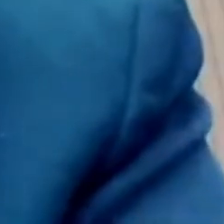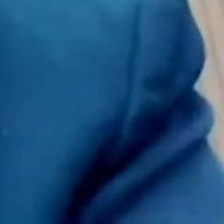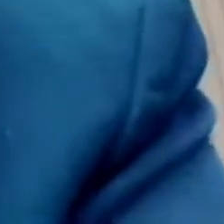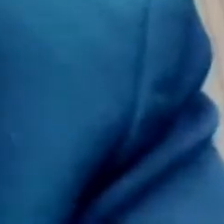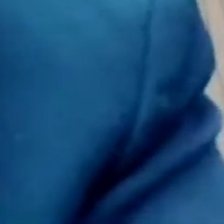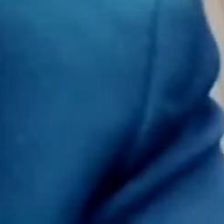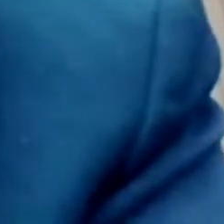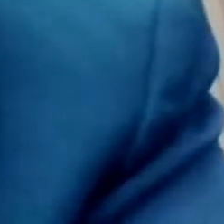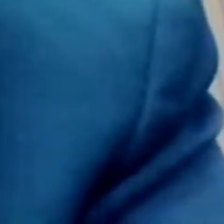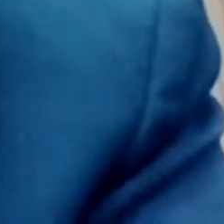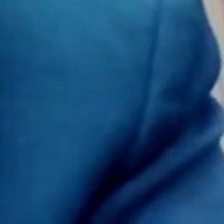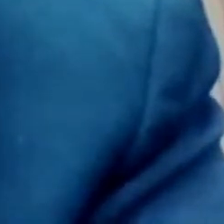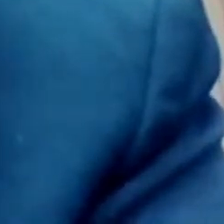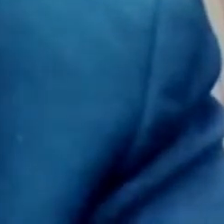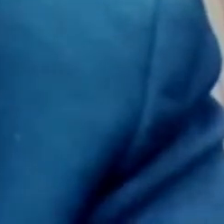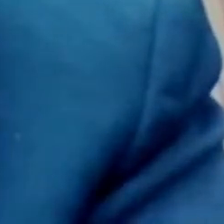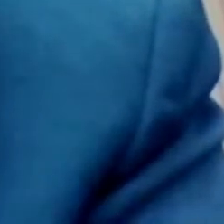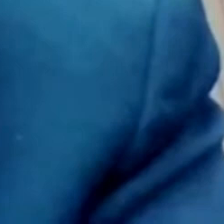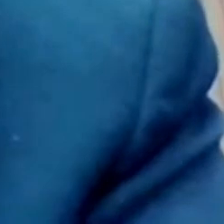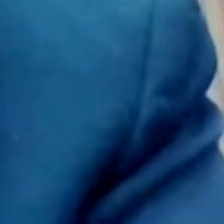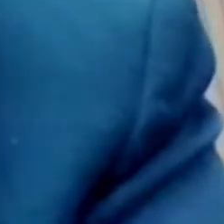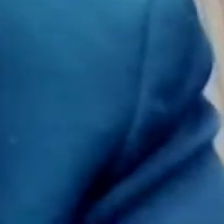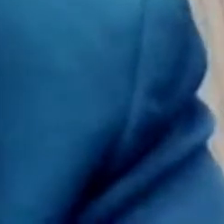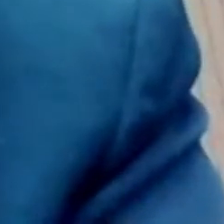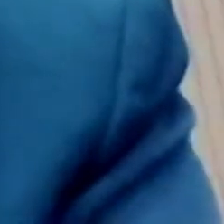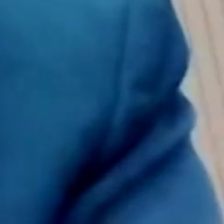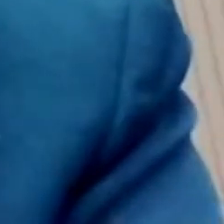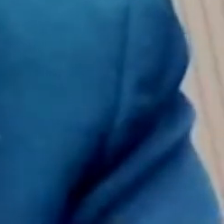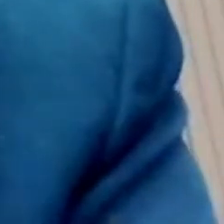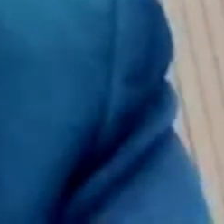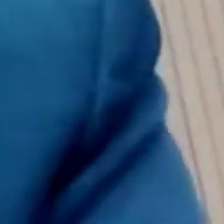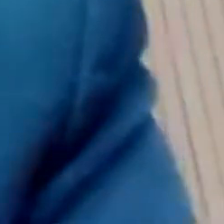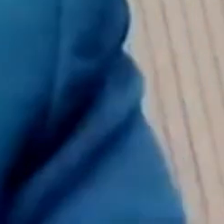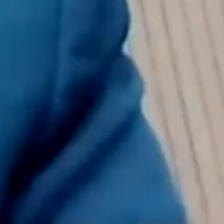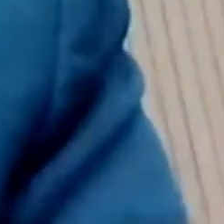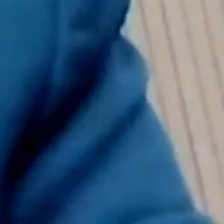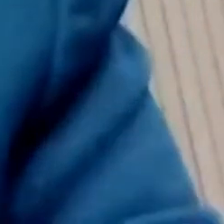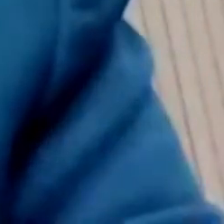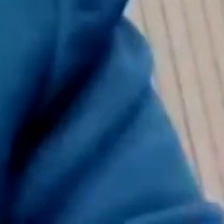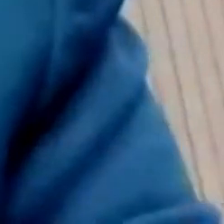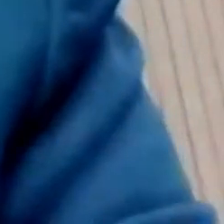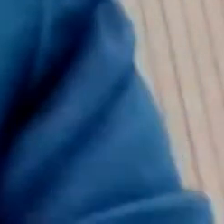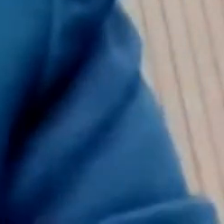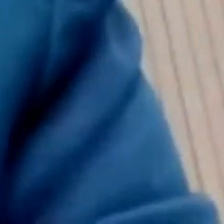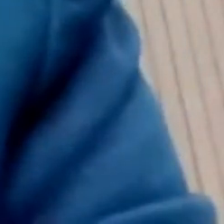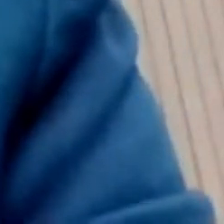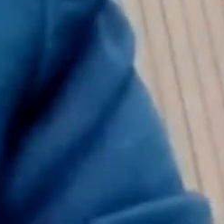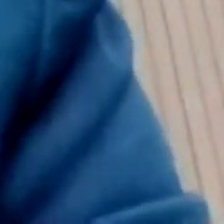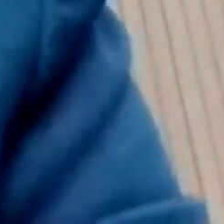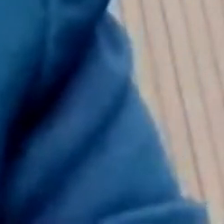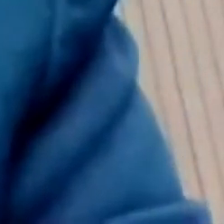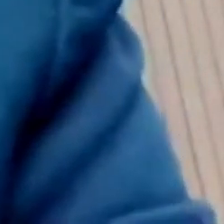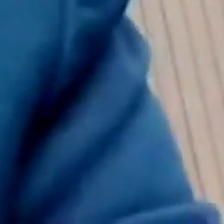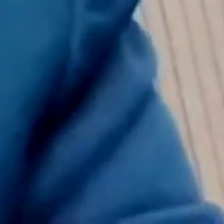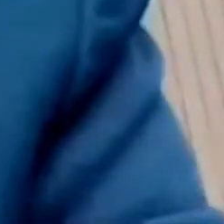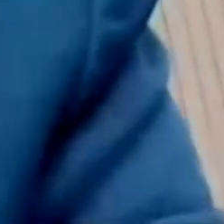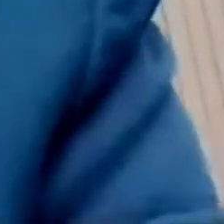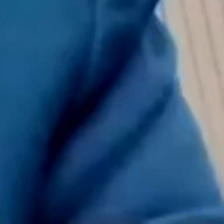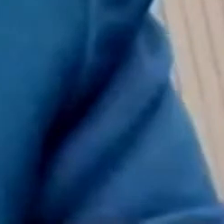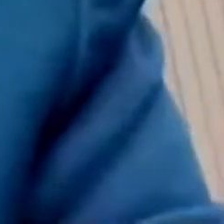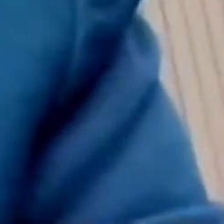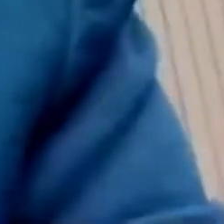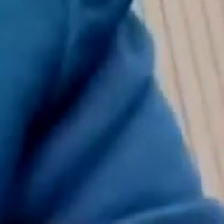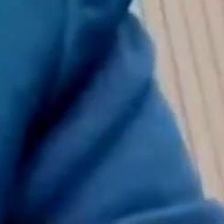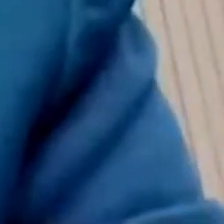poste. Roubo de fibra nós não temos muito, mas esse tipo de acidente a gente tem. E, infelizmente, às vezes isso requer um